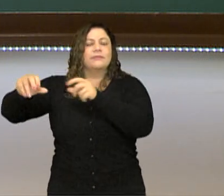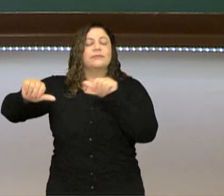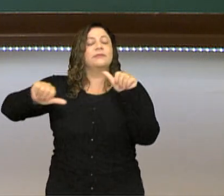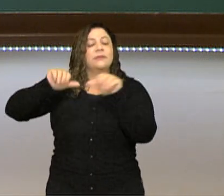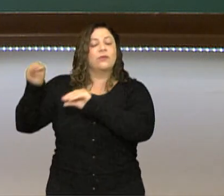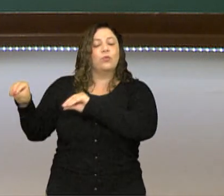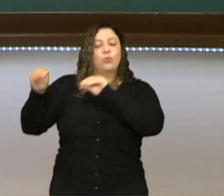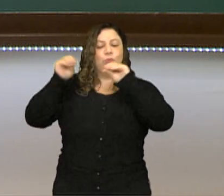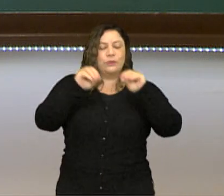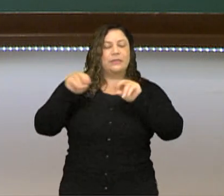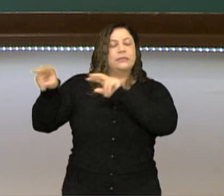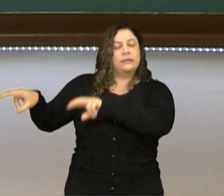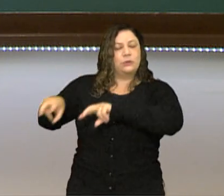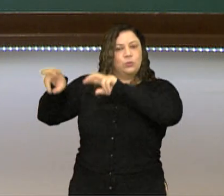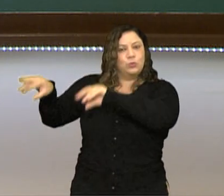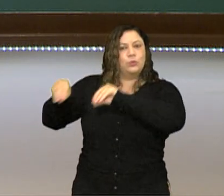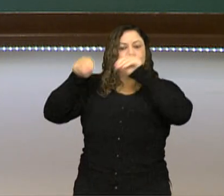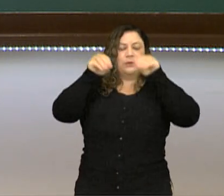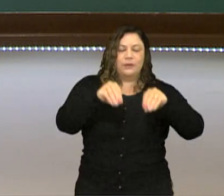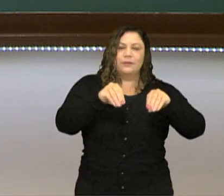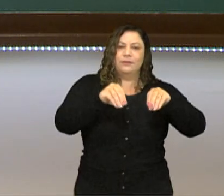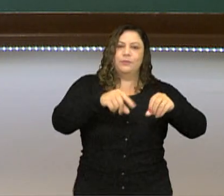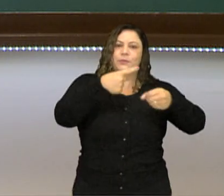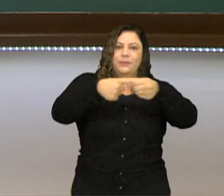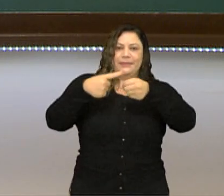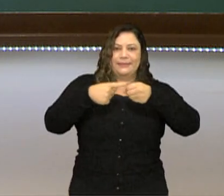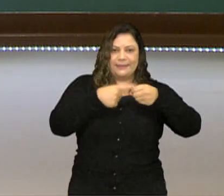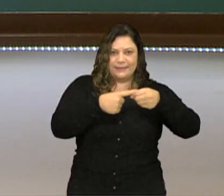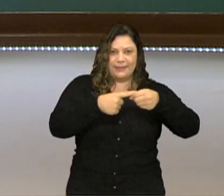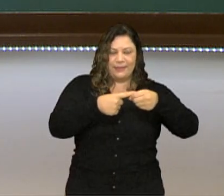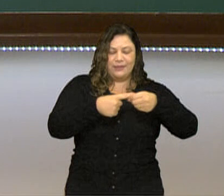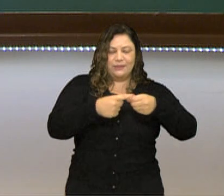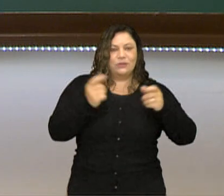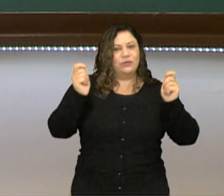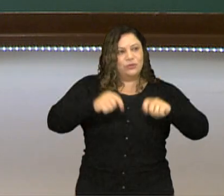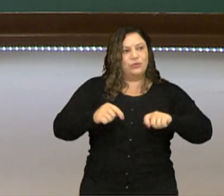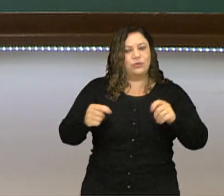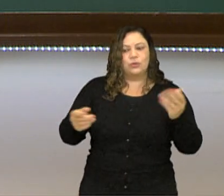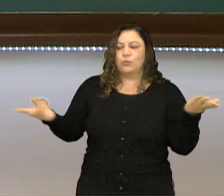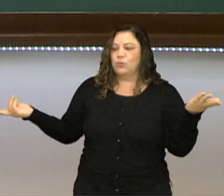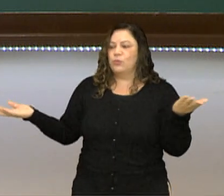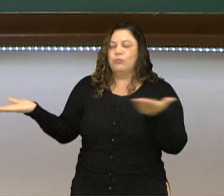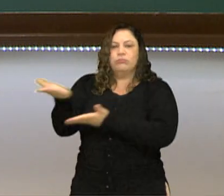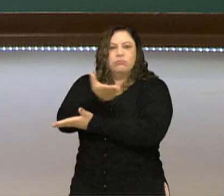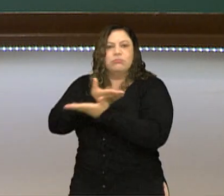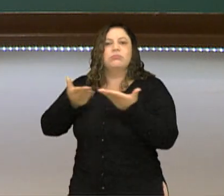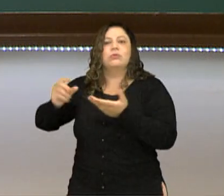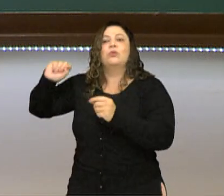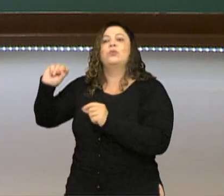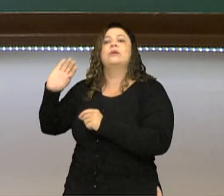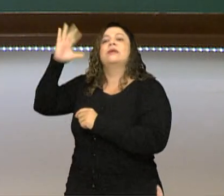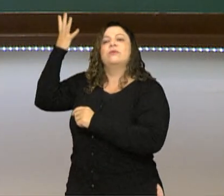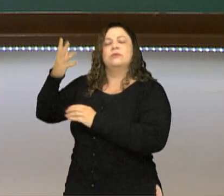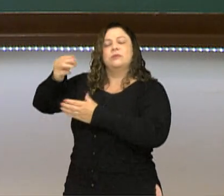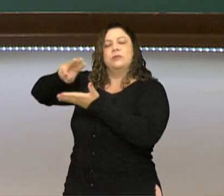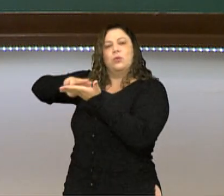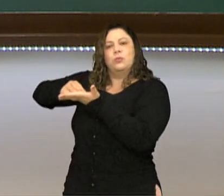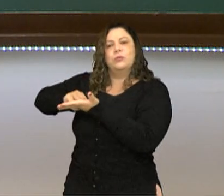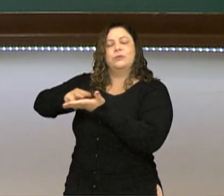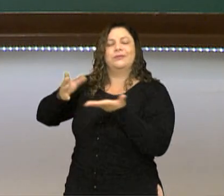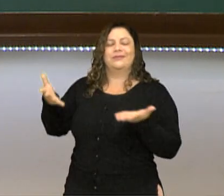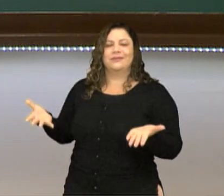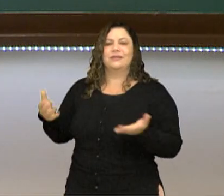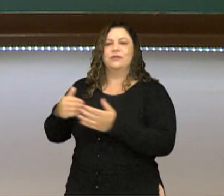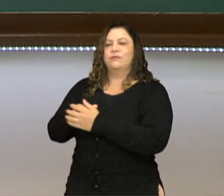campo quanto nas cidades, na área urbana. Uma leva à outra. No campo, a gente teve o quê?